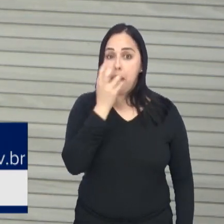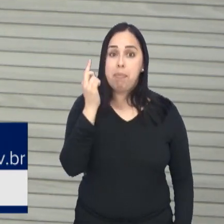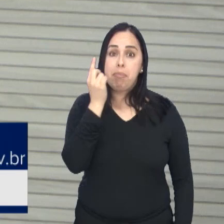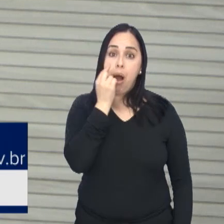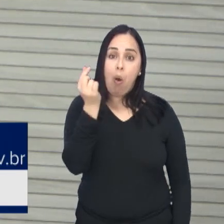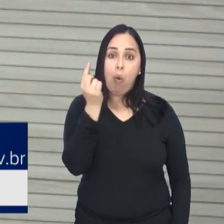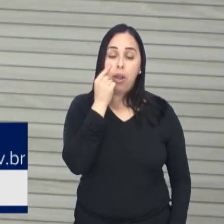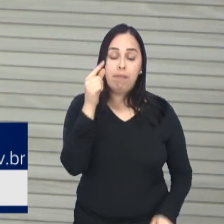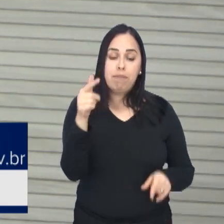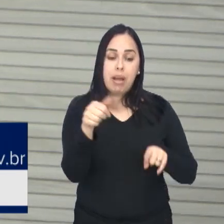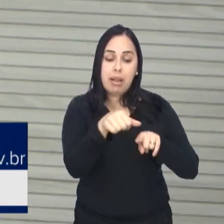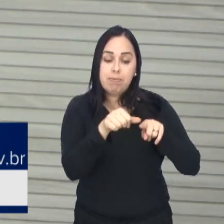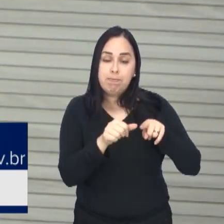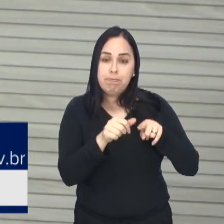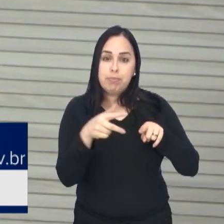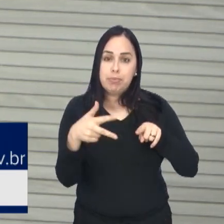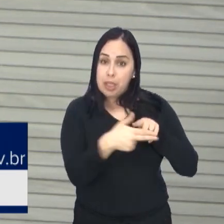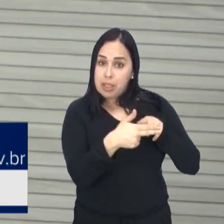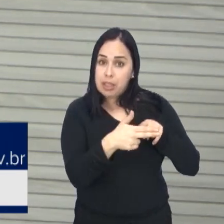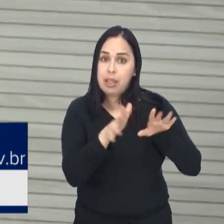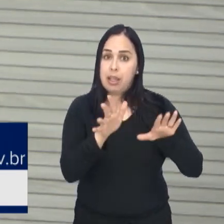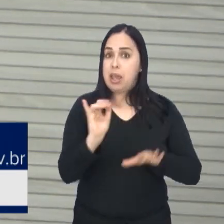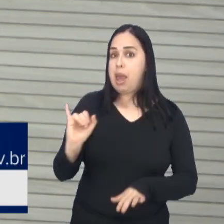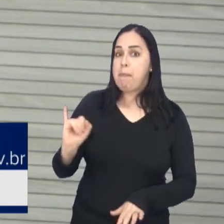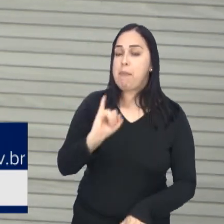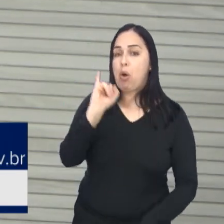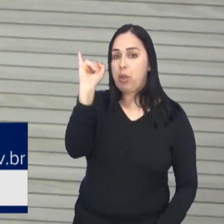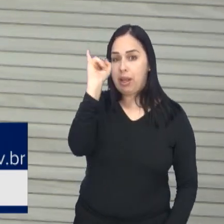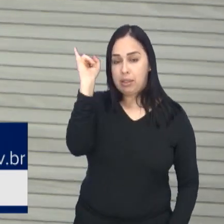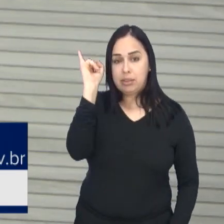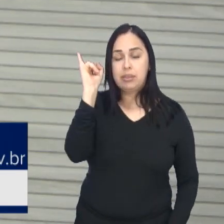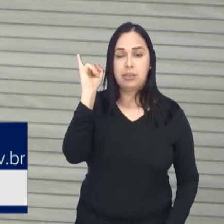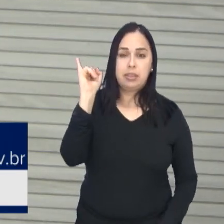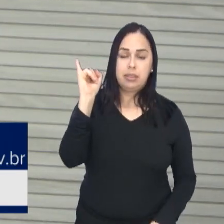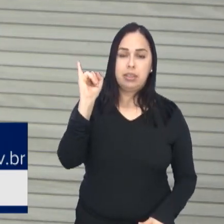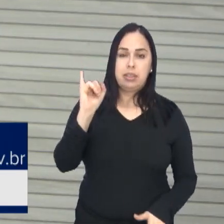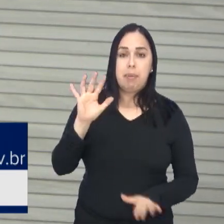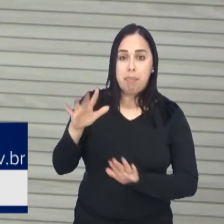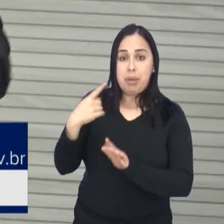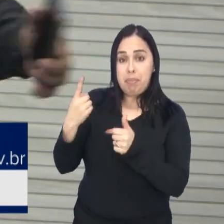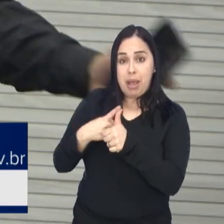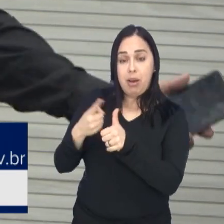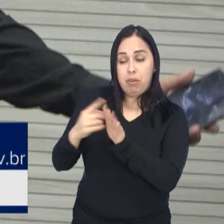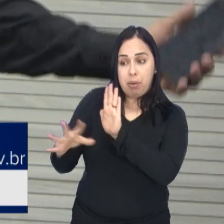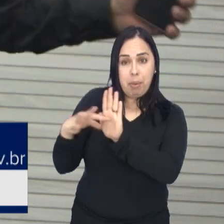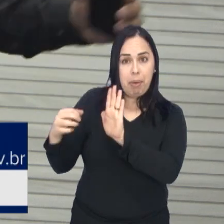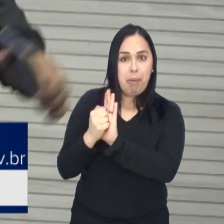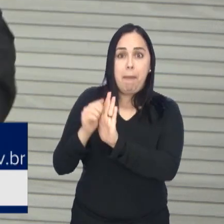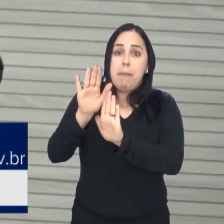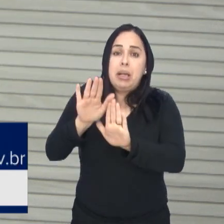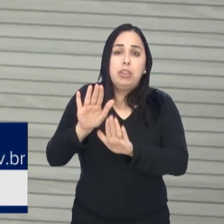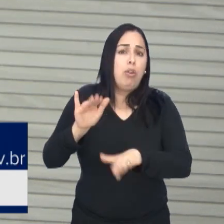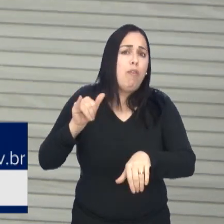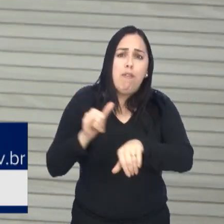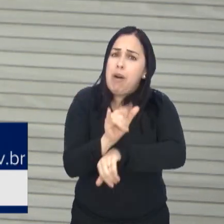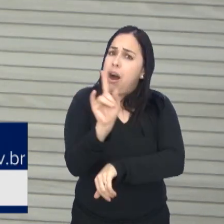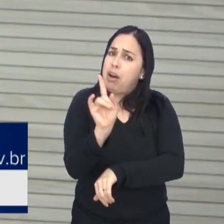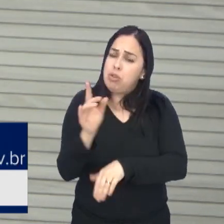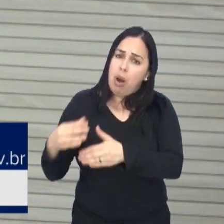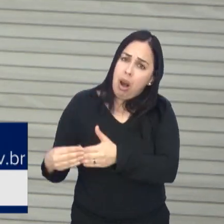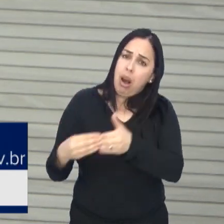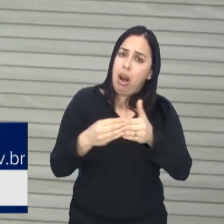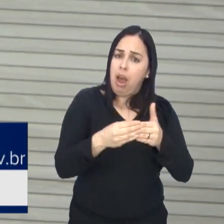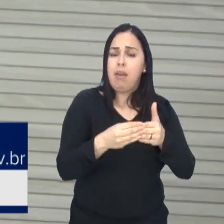castrados. E que é importante, uma vez que se faça, né, Petite, o cadastro, por favor, não falte, porque aí você